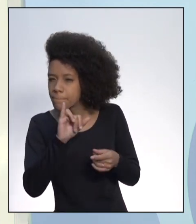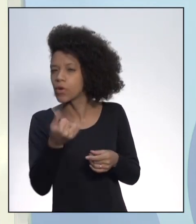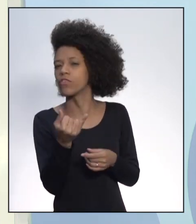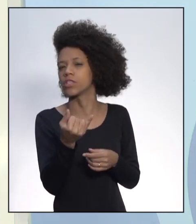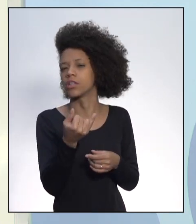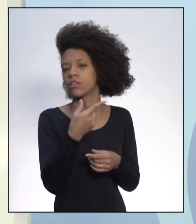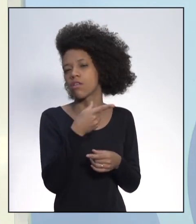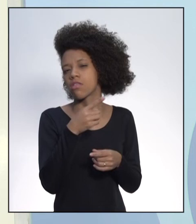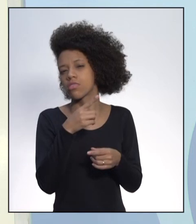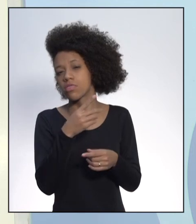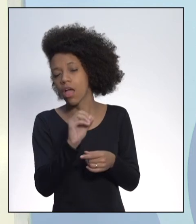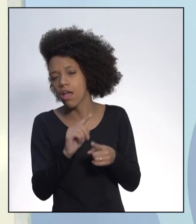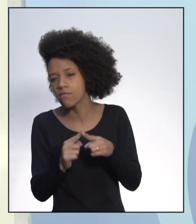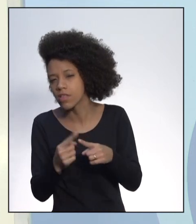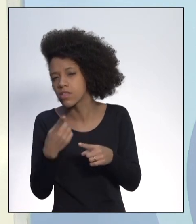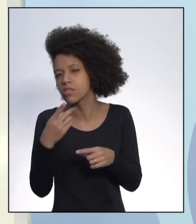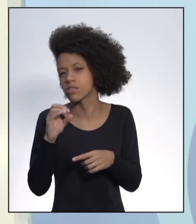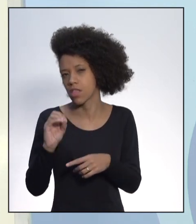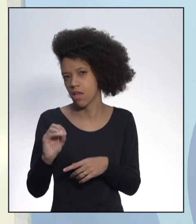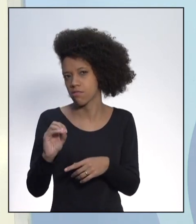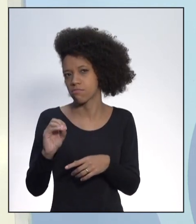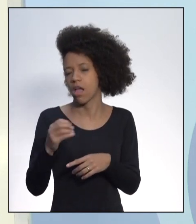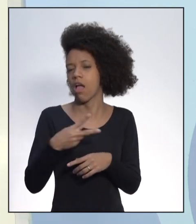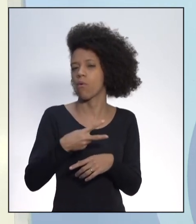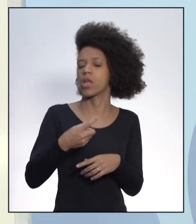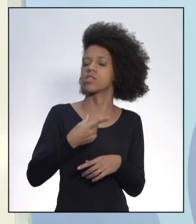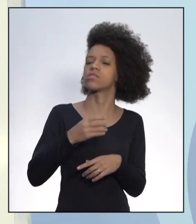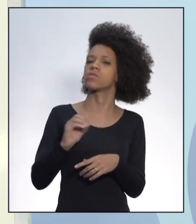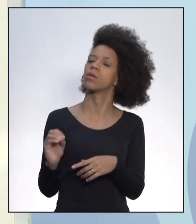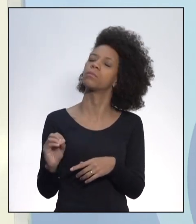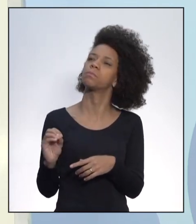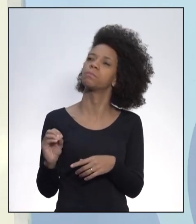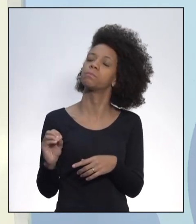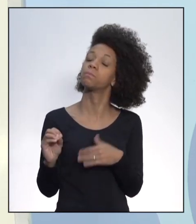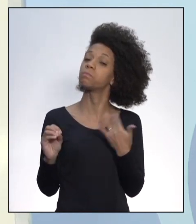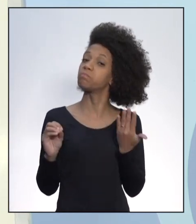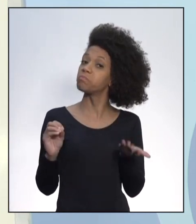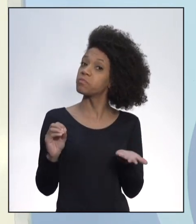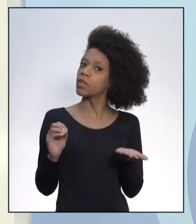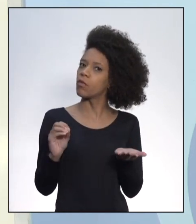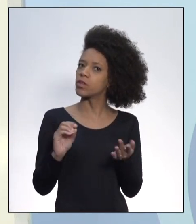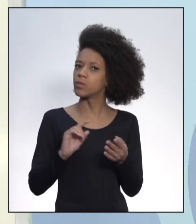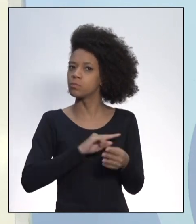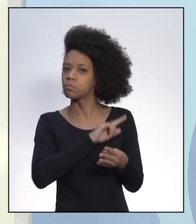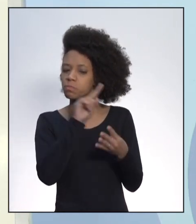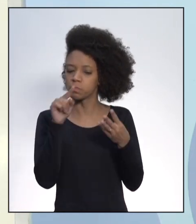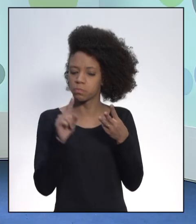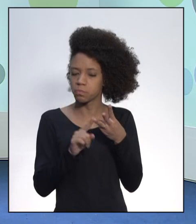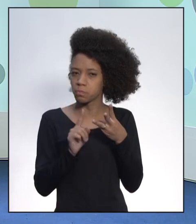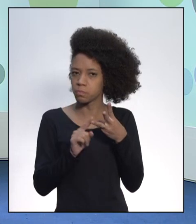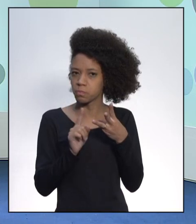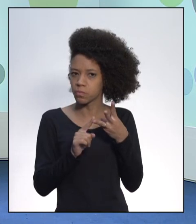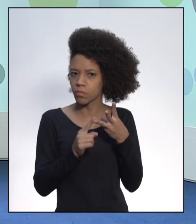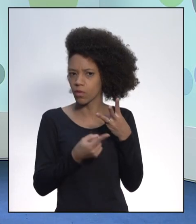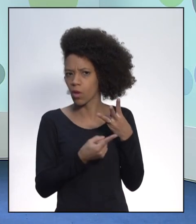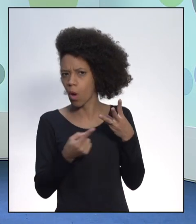aqui 10 vezes 10 é igual a 100, eu vou para o próximo. 11 vezes